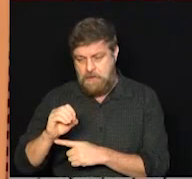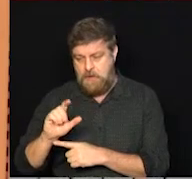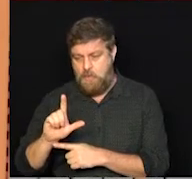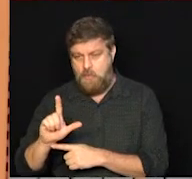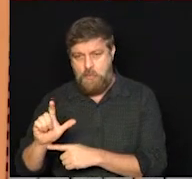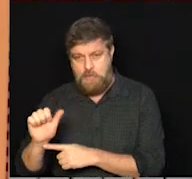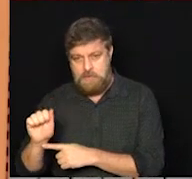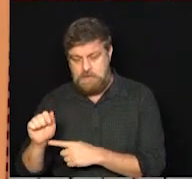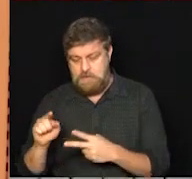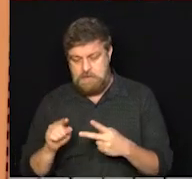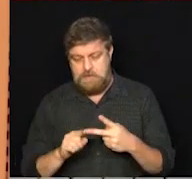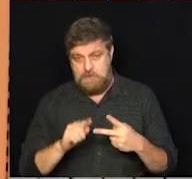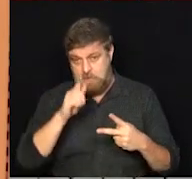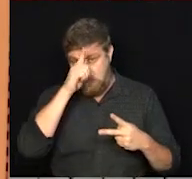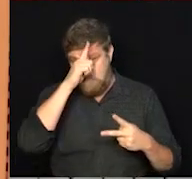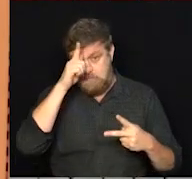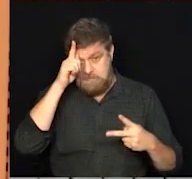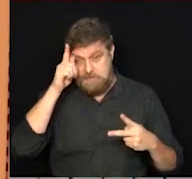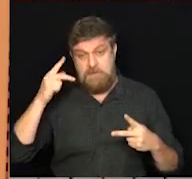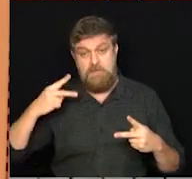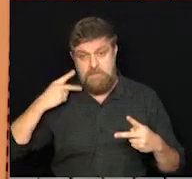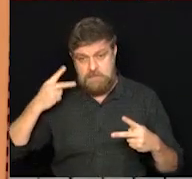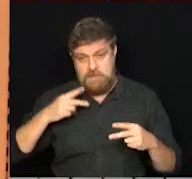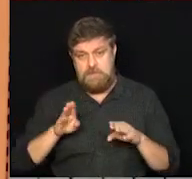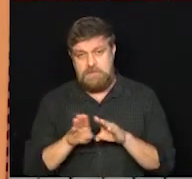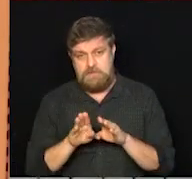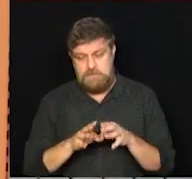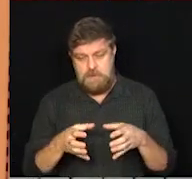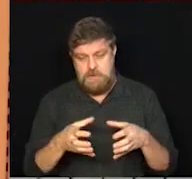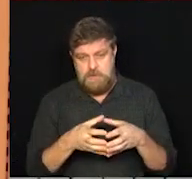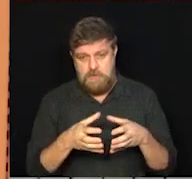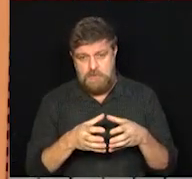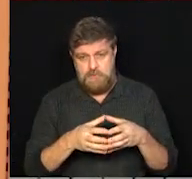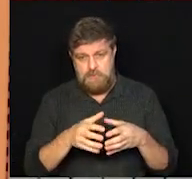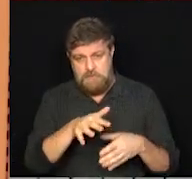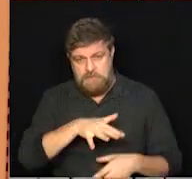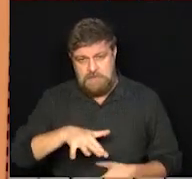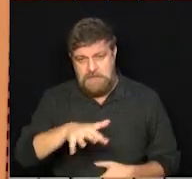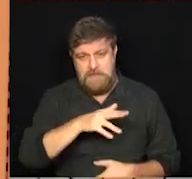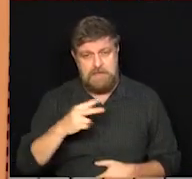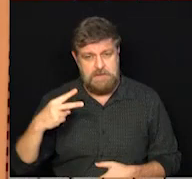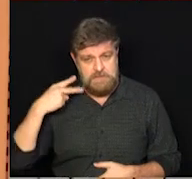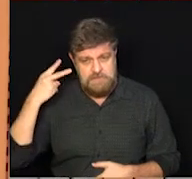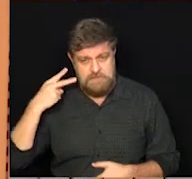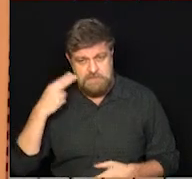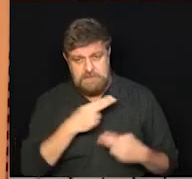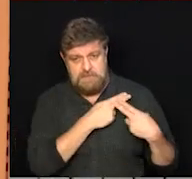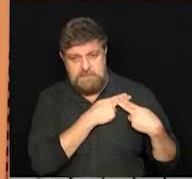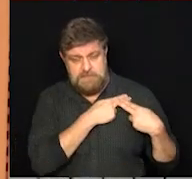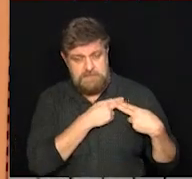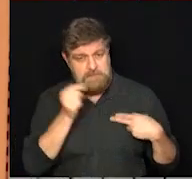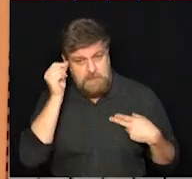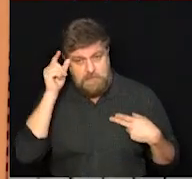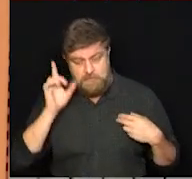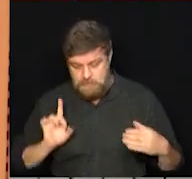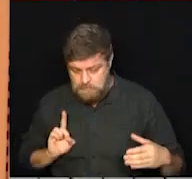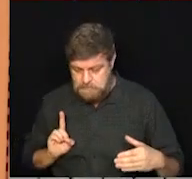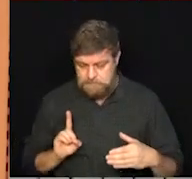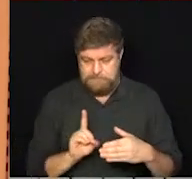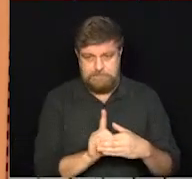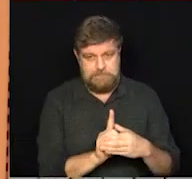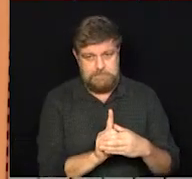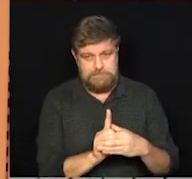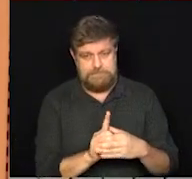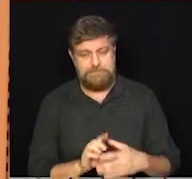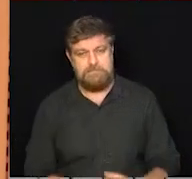vereador Gustavo petta que também é membro da comissão de cultura da câmara